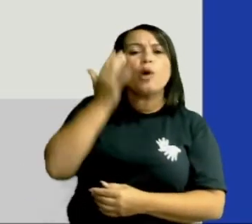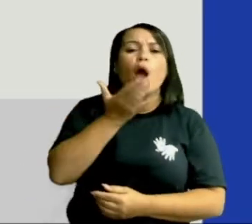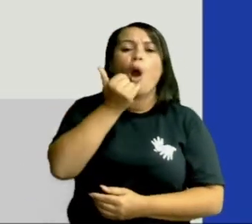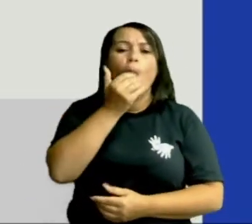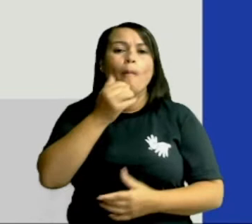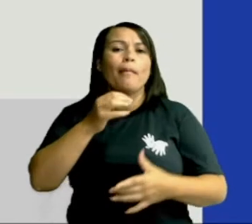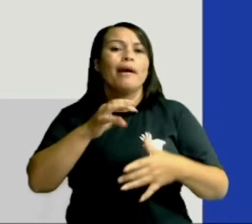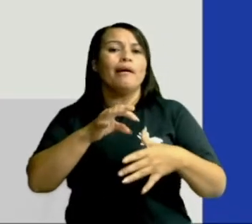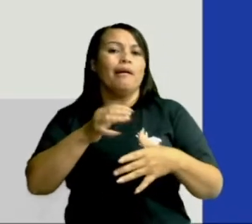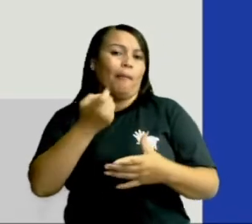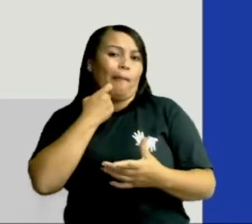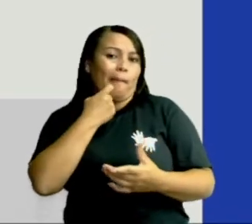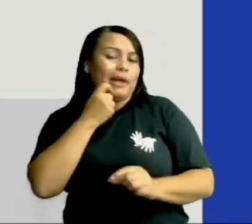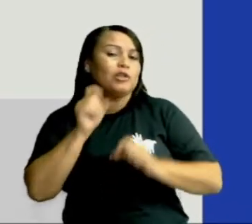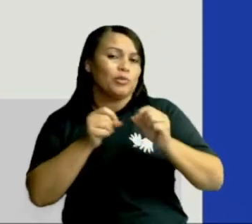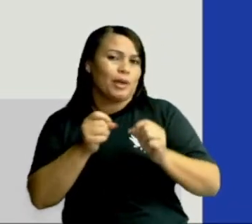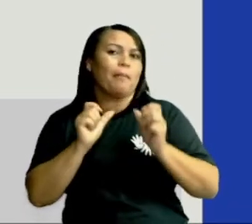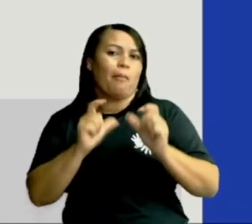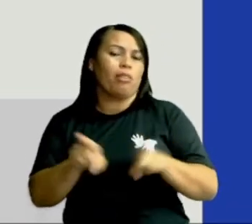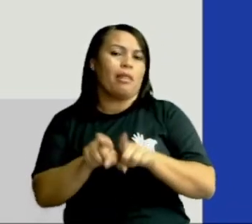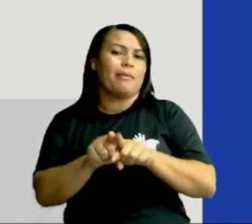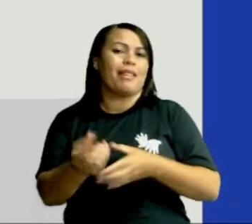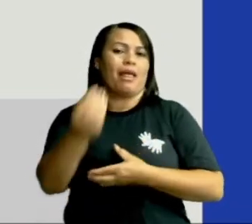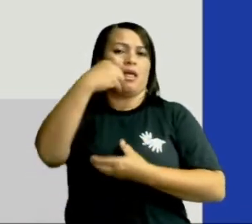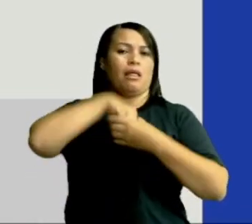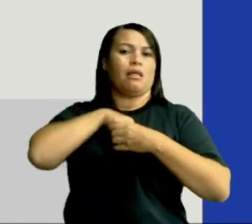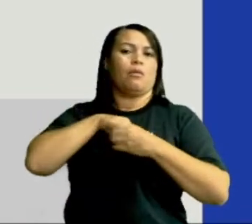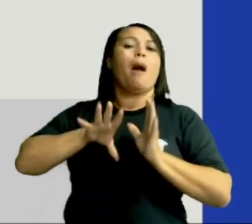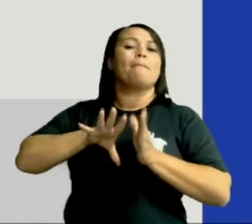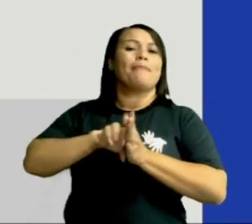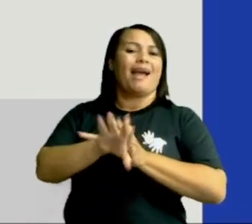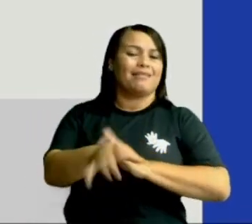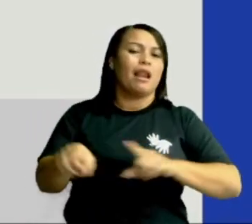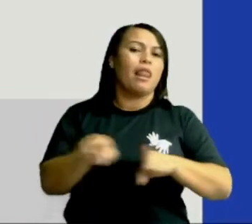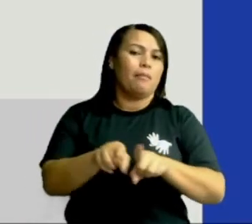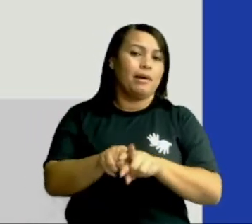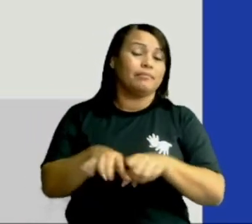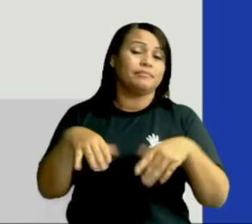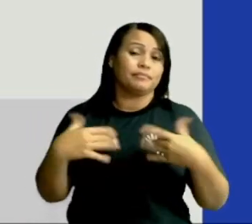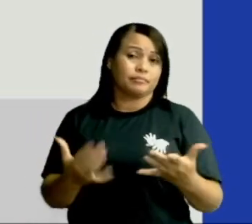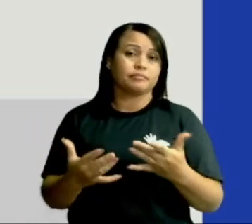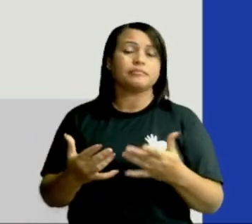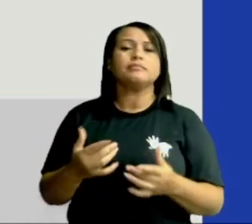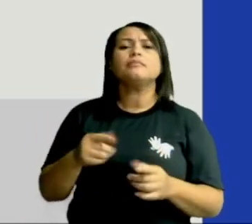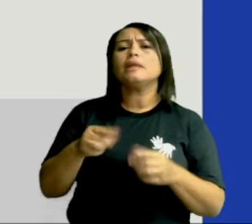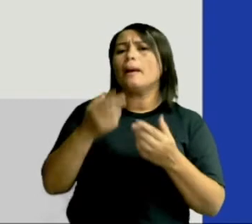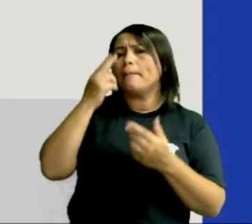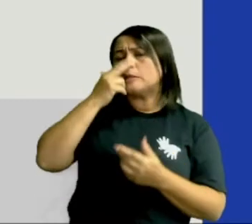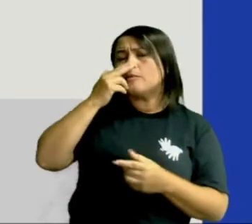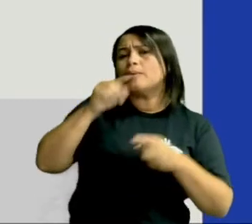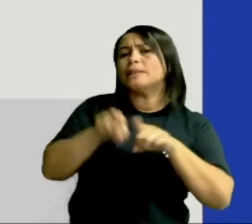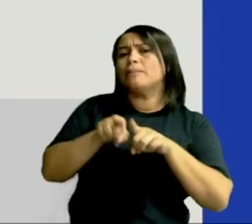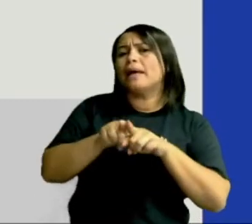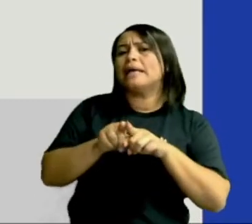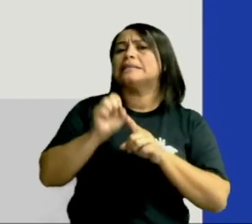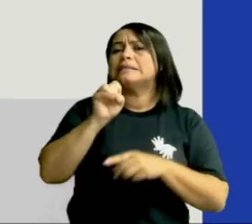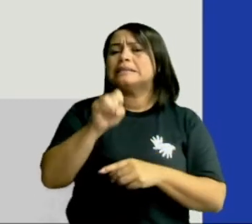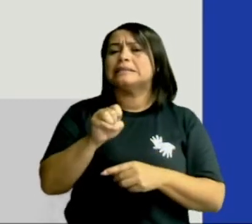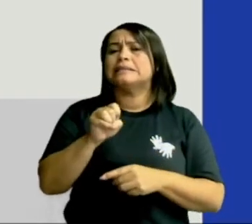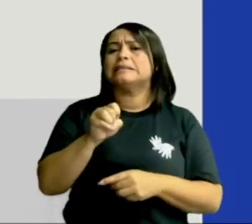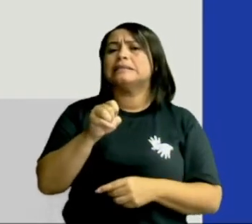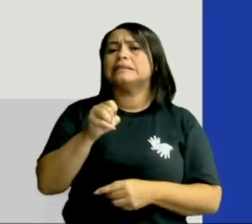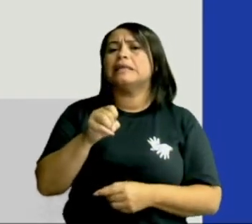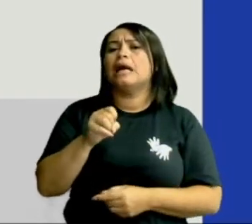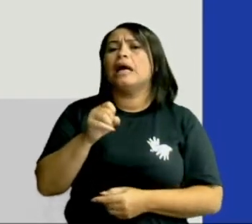pode ingerir uma bactéria resistente nesse peixe. Então, da mesma forma, é quando o antibiótico é utilizado